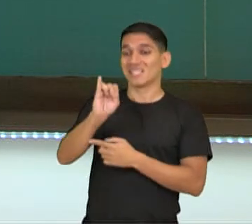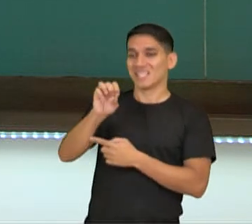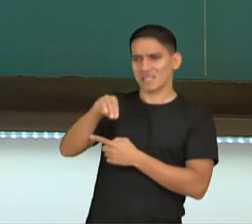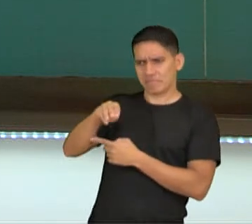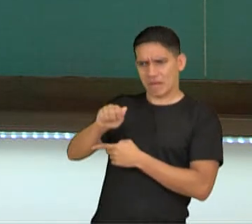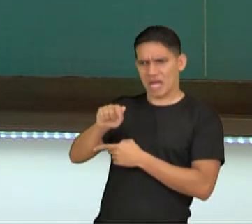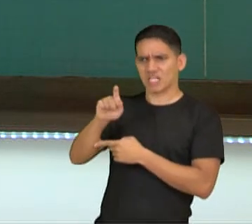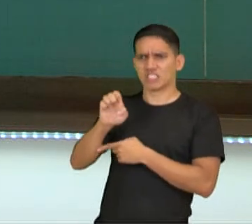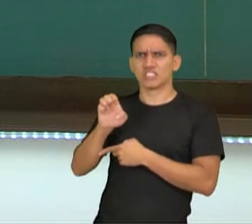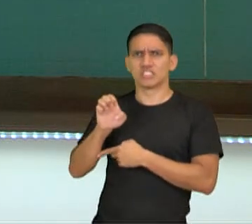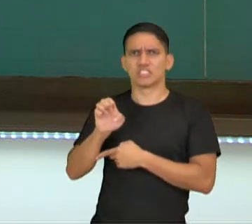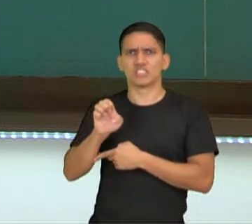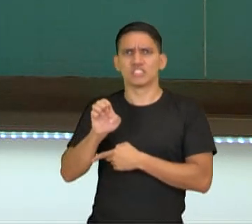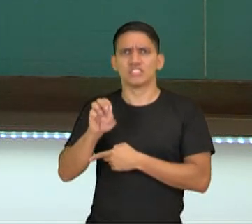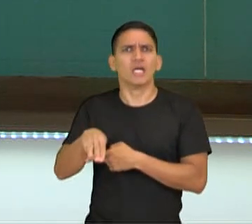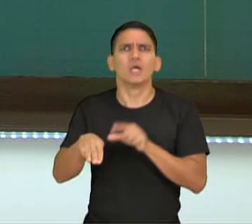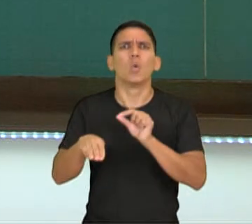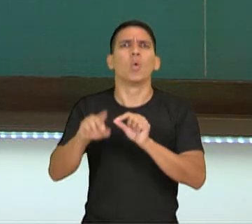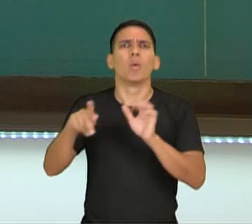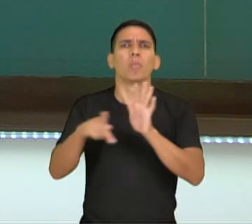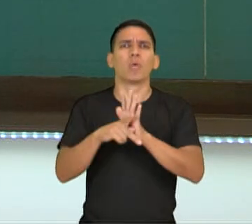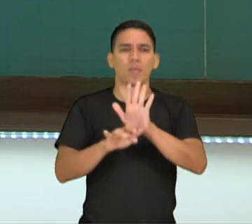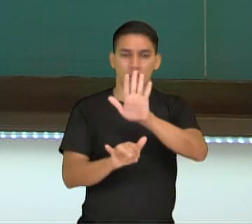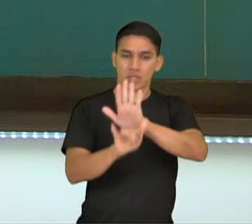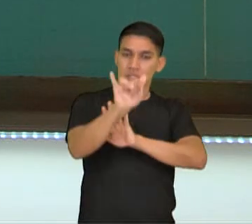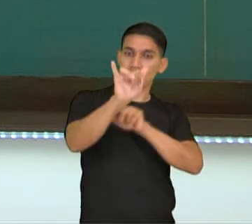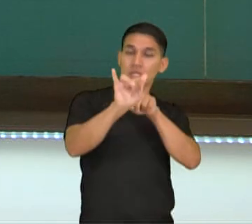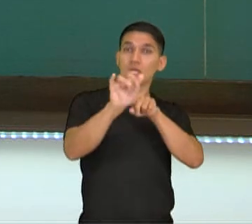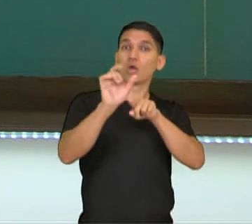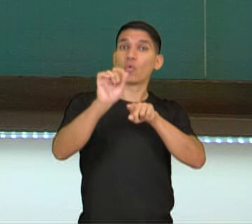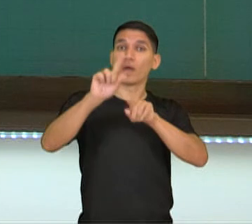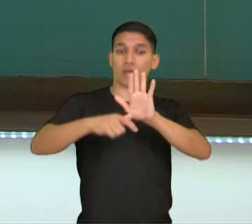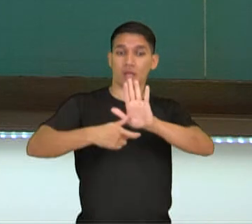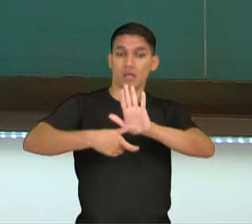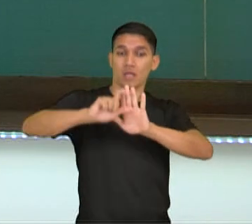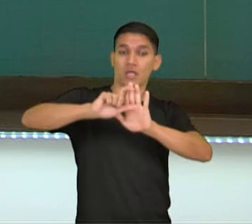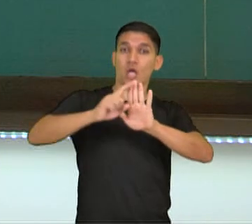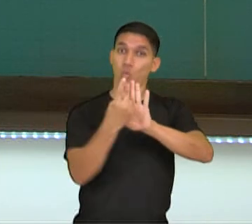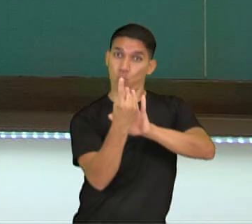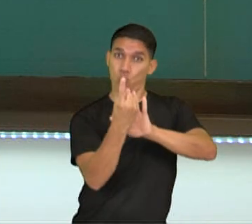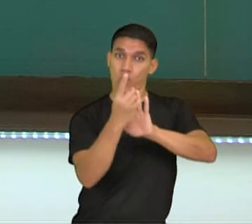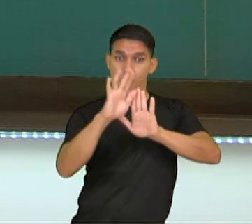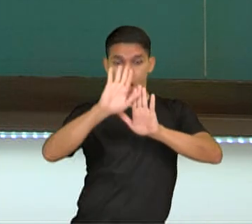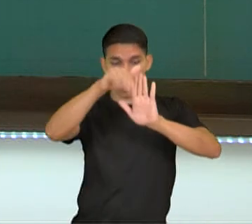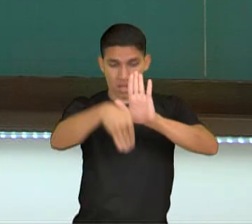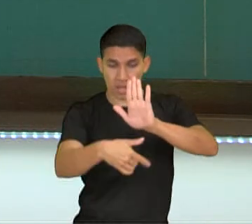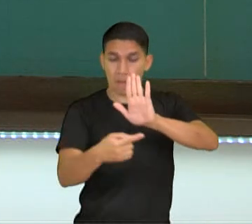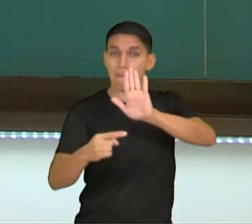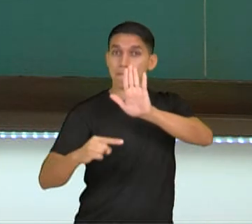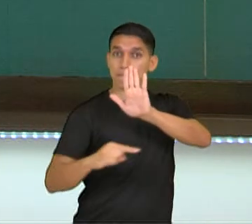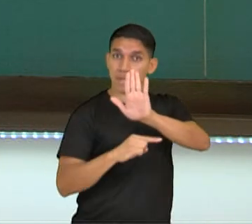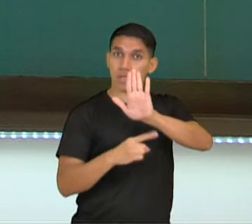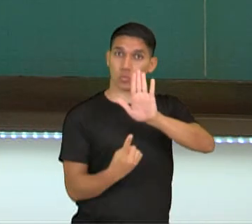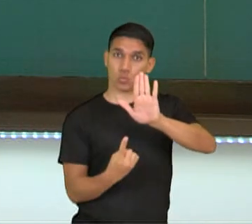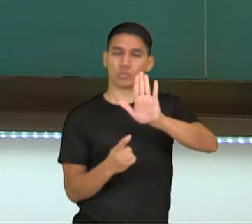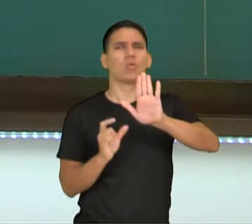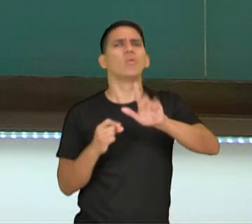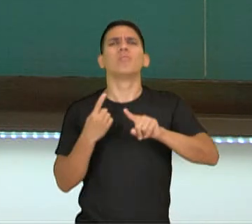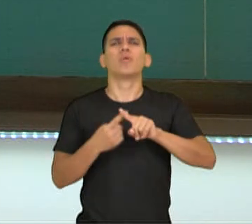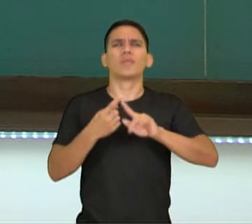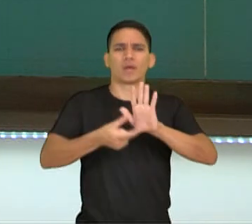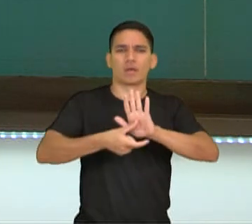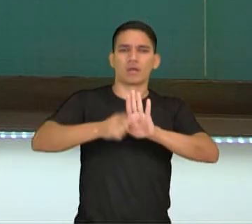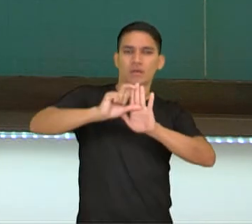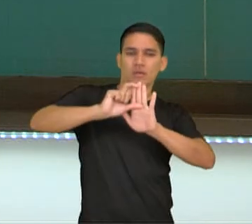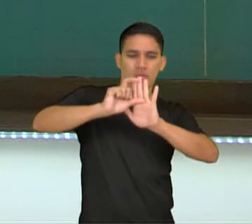que está sobre o eixo Y, ela vai de 1 até -1, mesmo porque o raio da